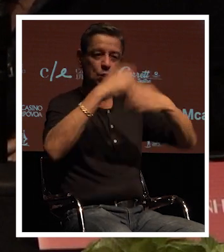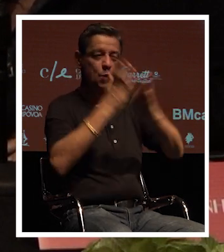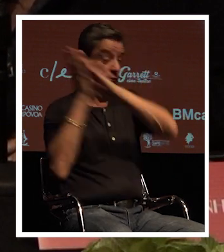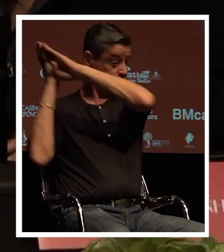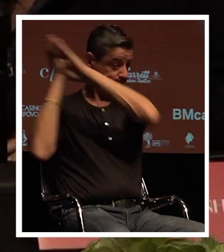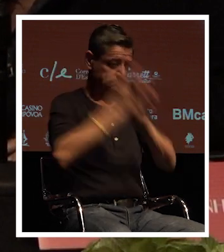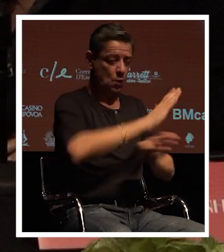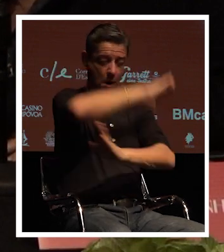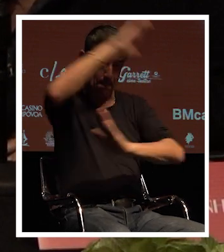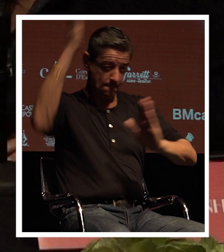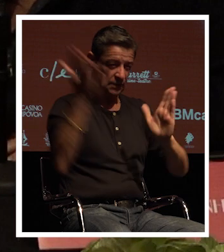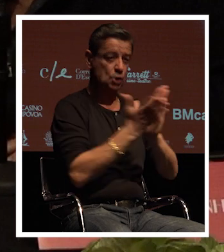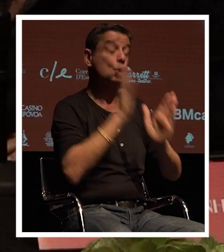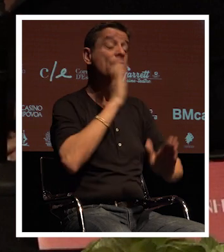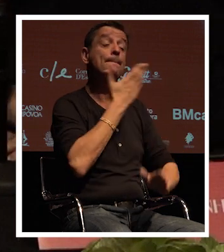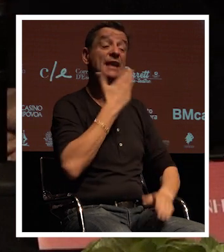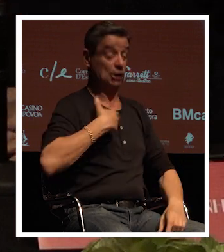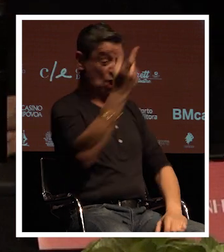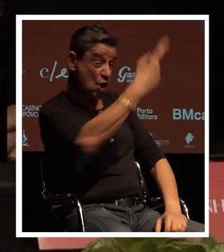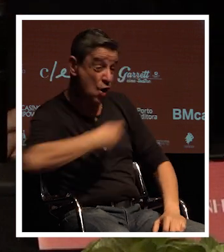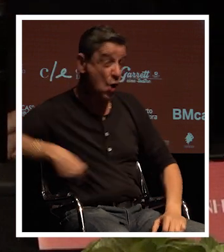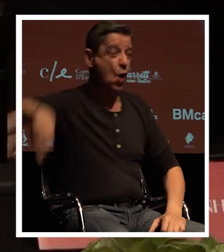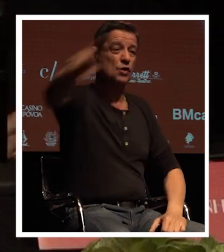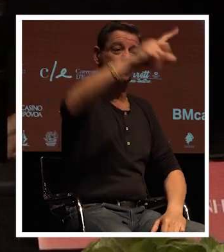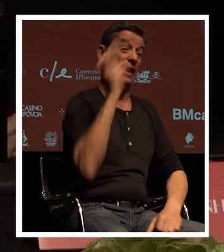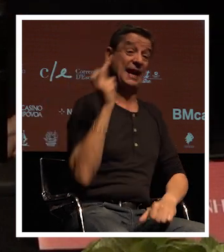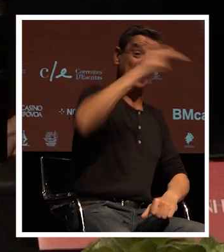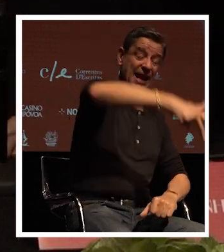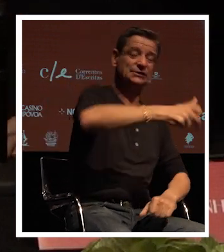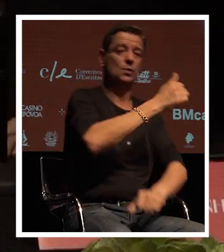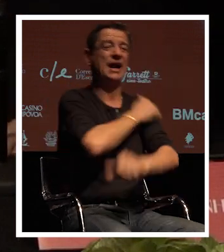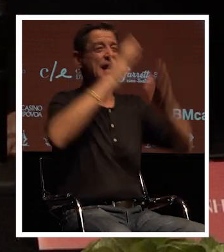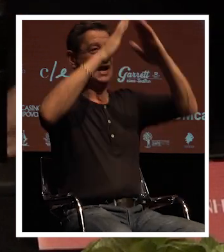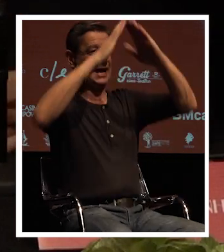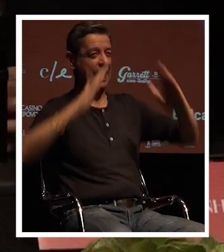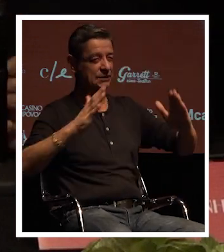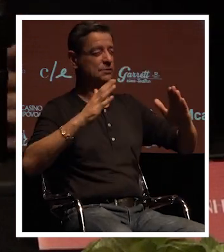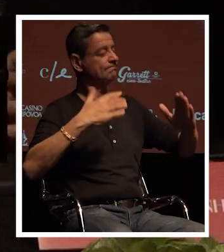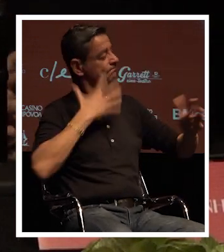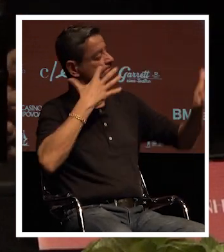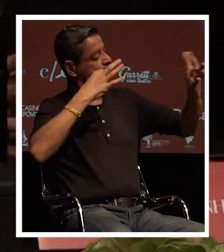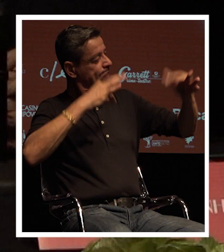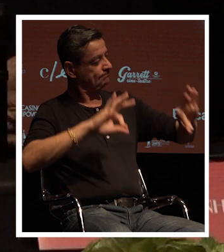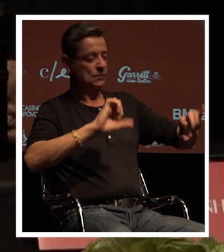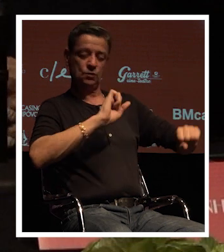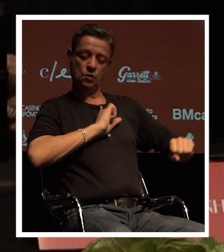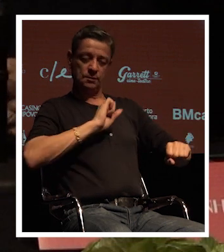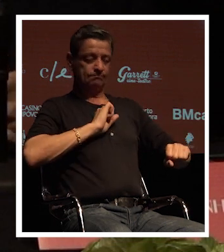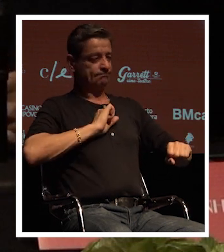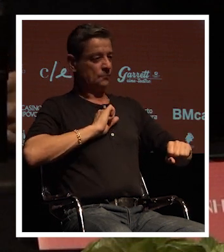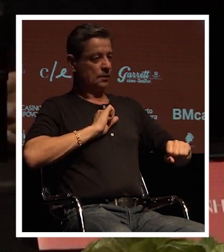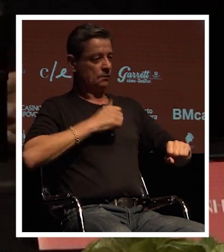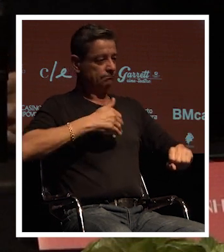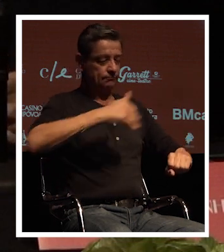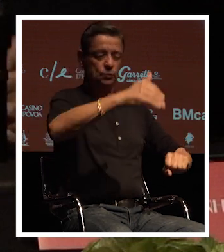Machados só depende de nós Desse nosso Regresso a casa ao nosso estado natural à nossa essência